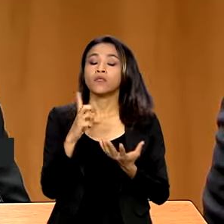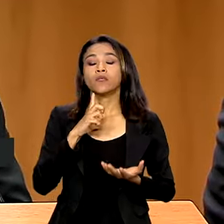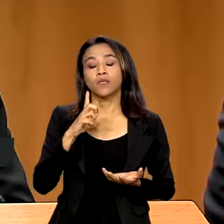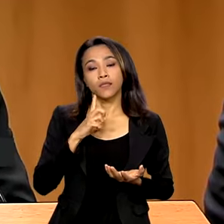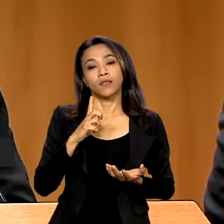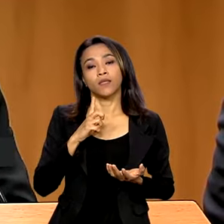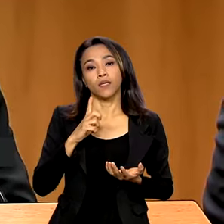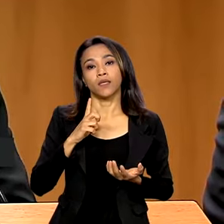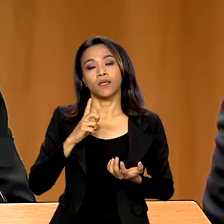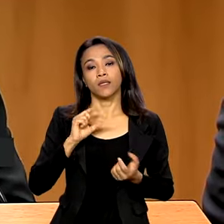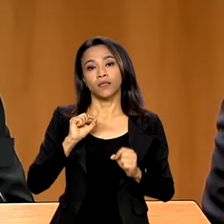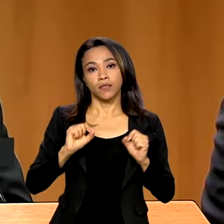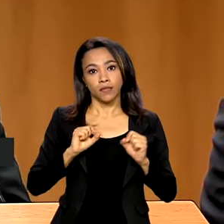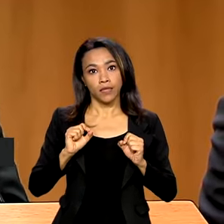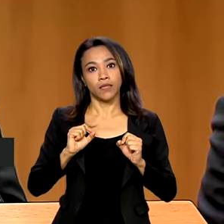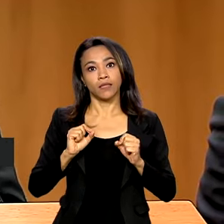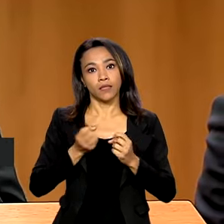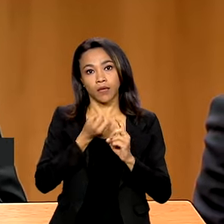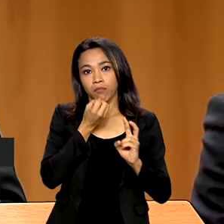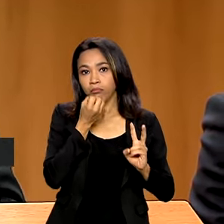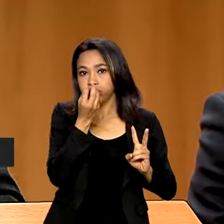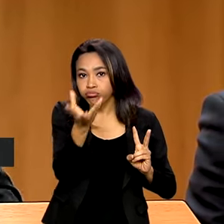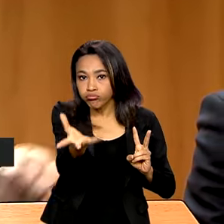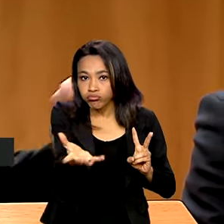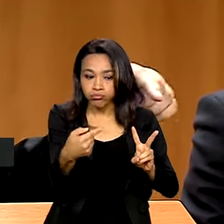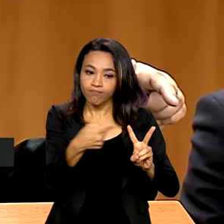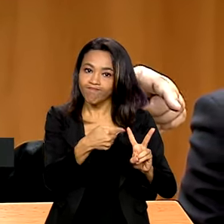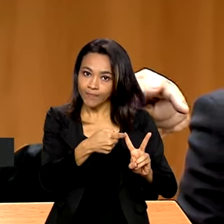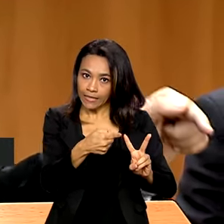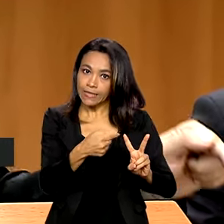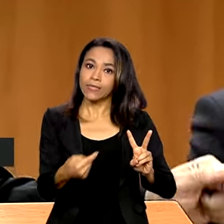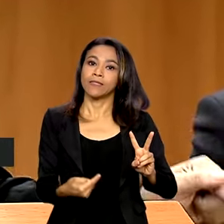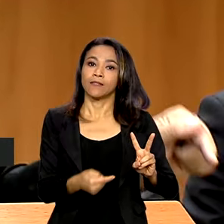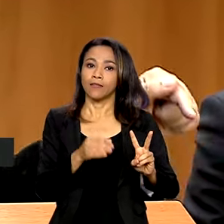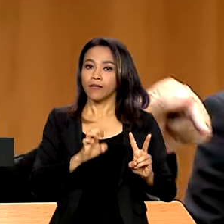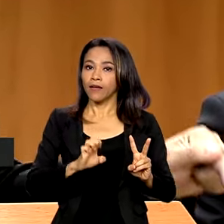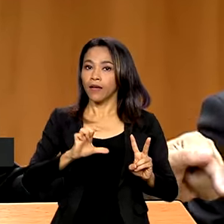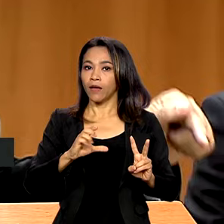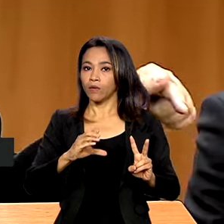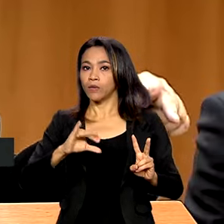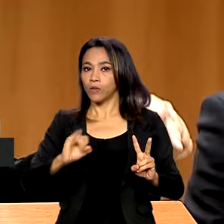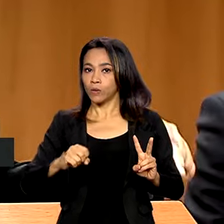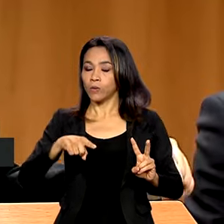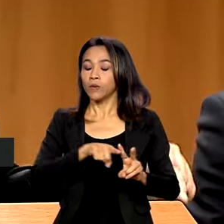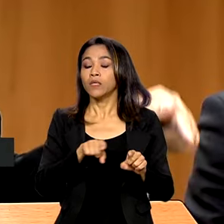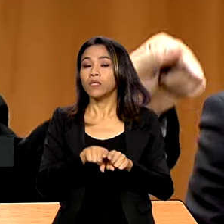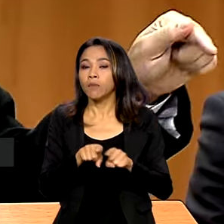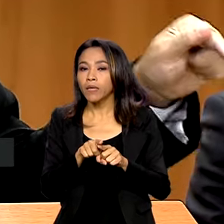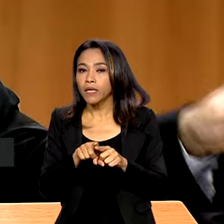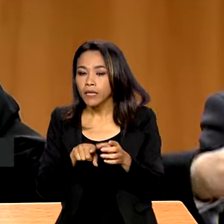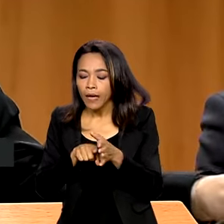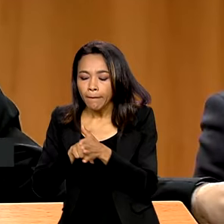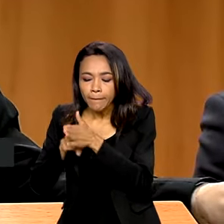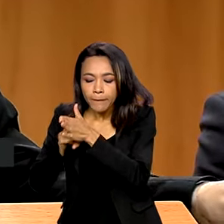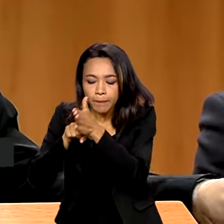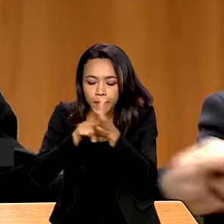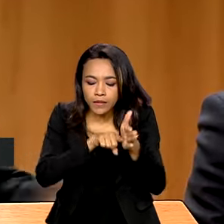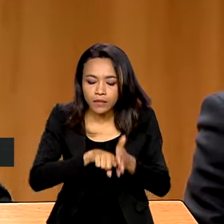dessa colaboração, dessa delação, e derivado das buscas e apreensões ocorridas